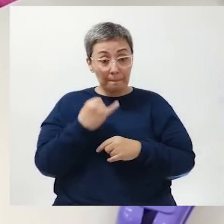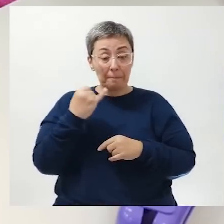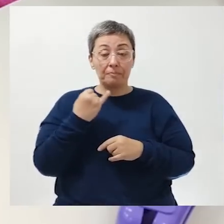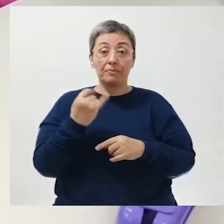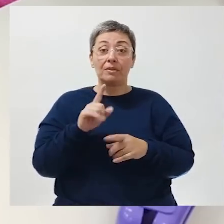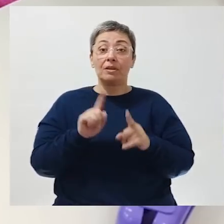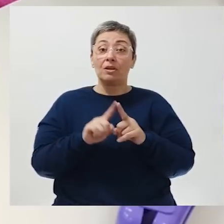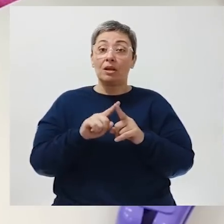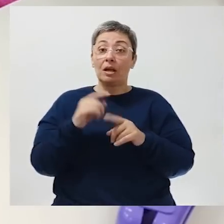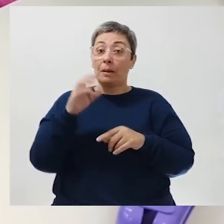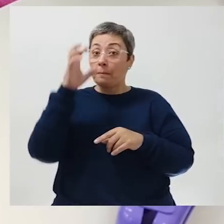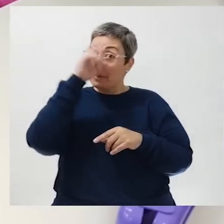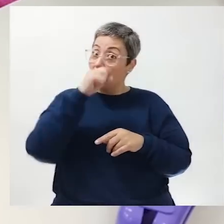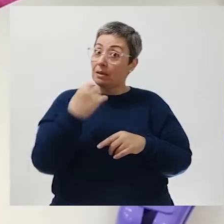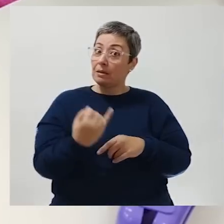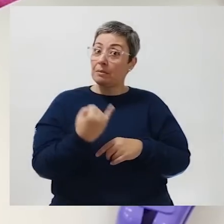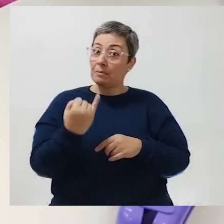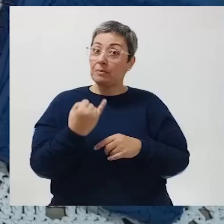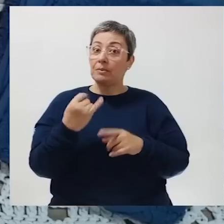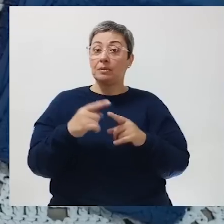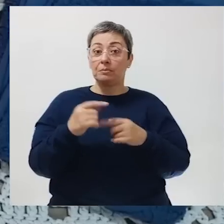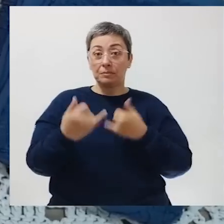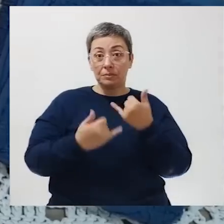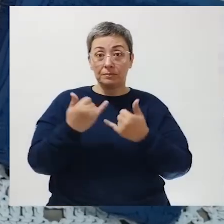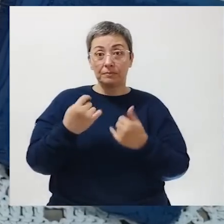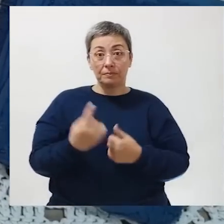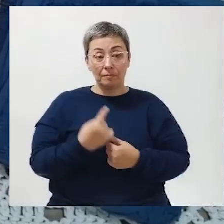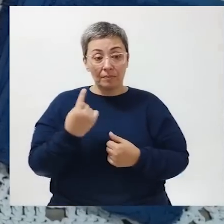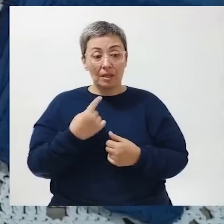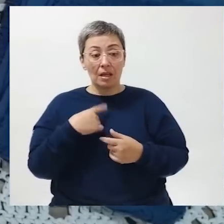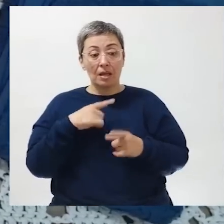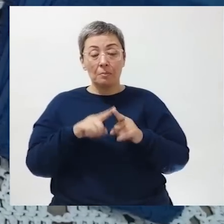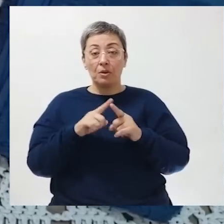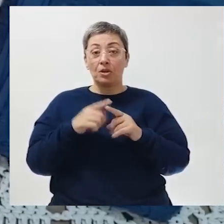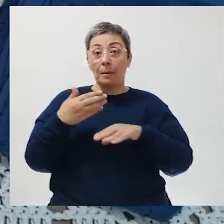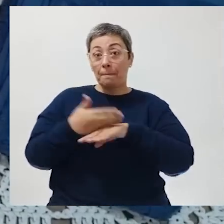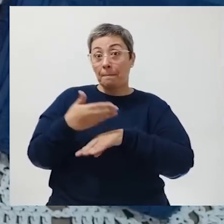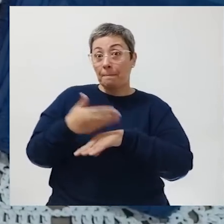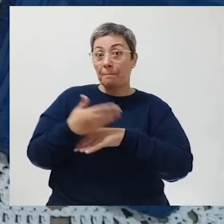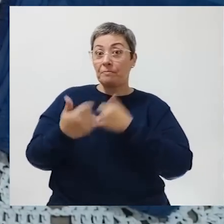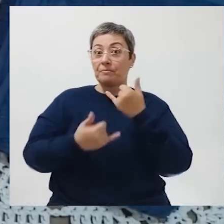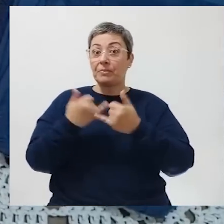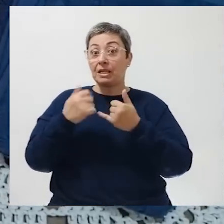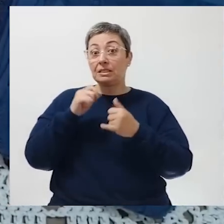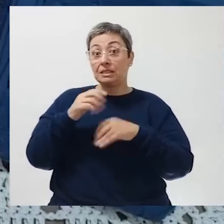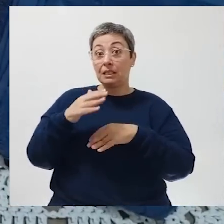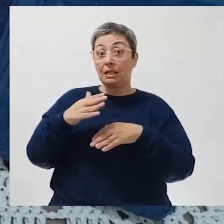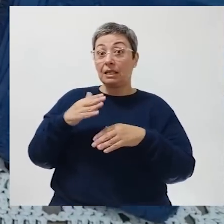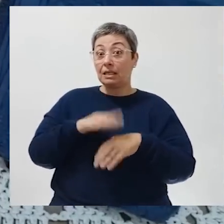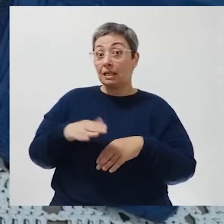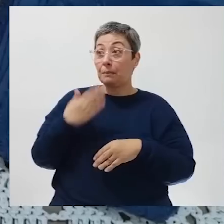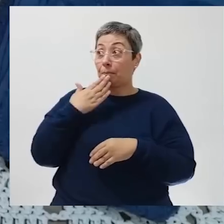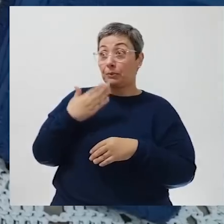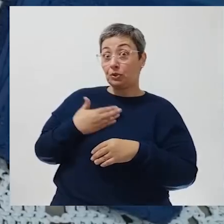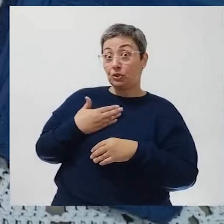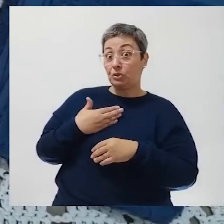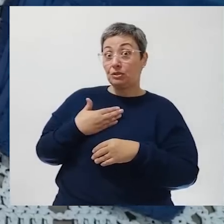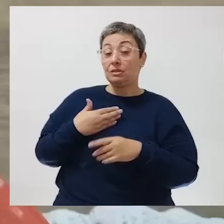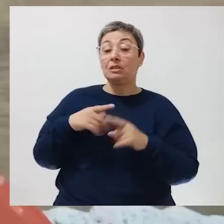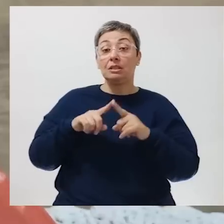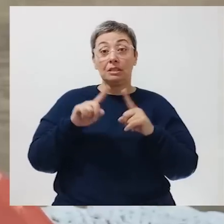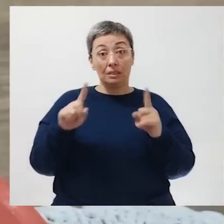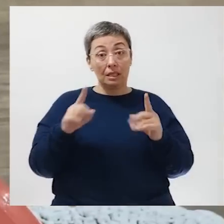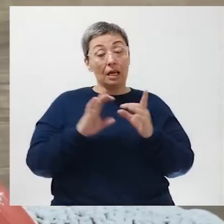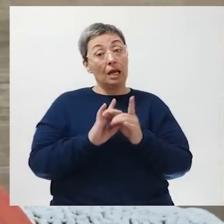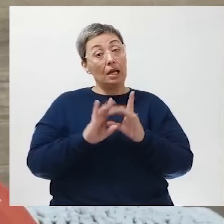a criança aprender a brincar sozinha. A gente só deve participar da brincadeira se a criança pedir. E